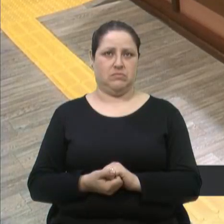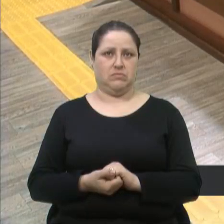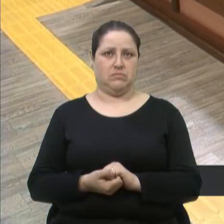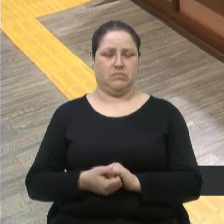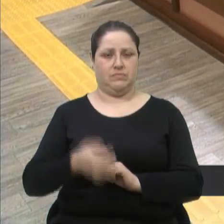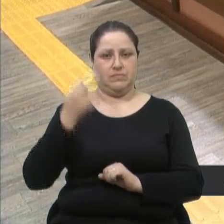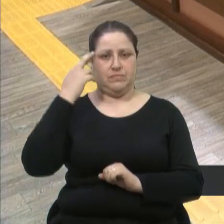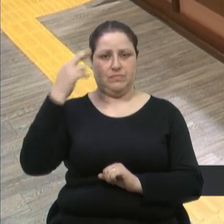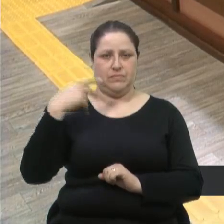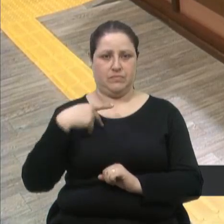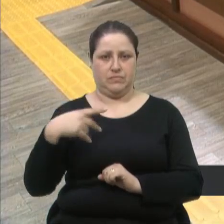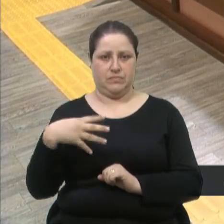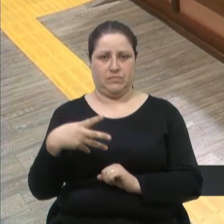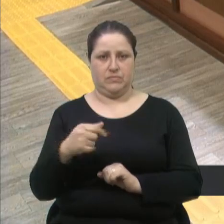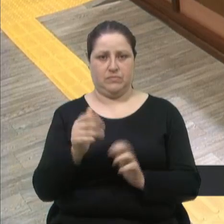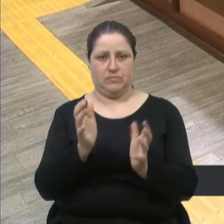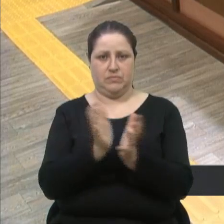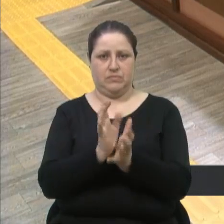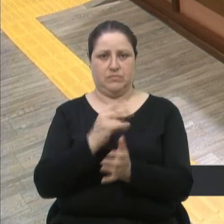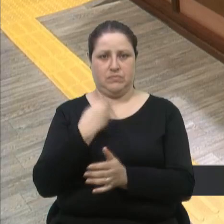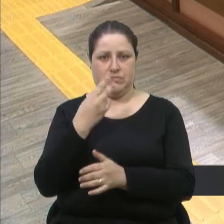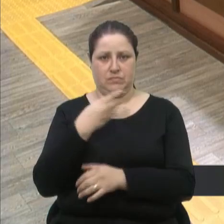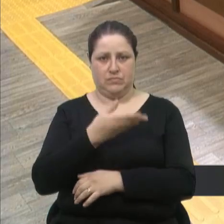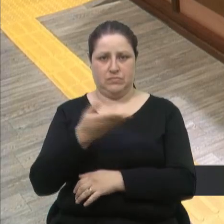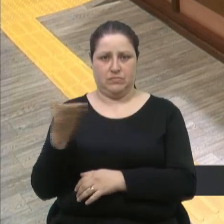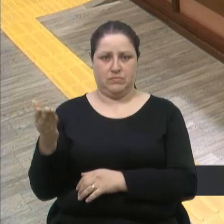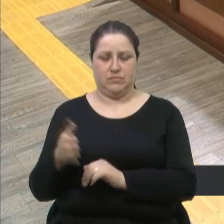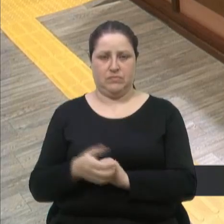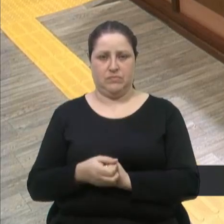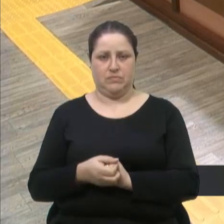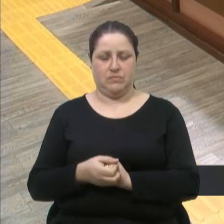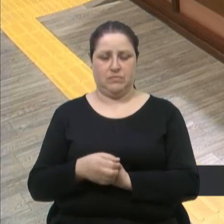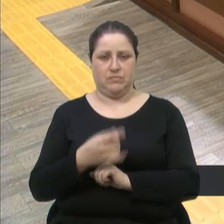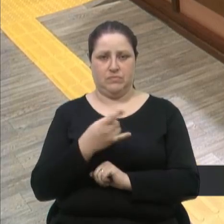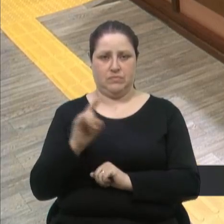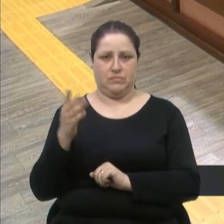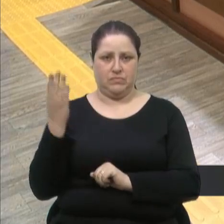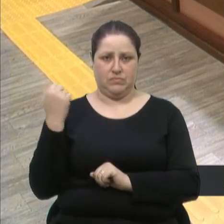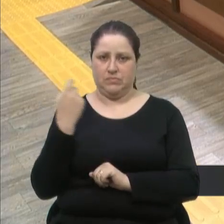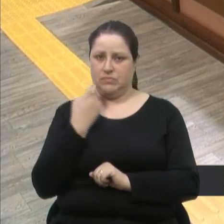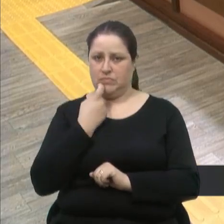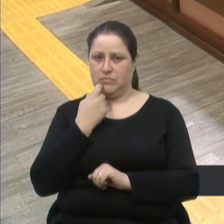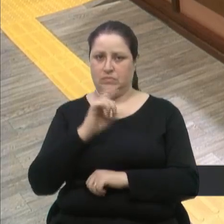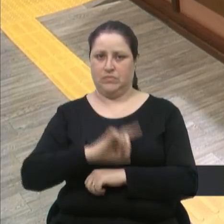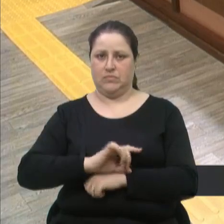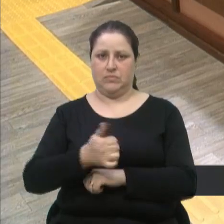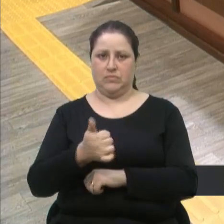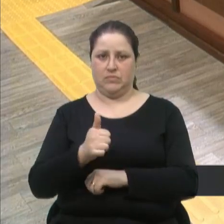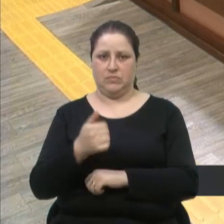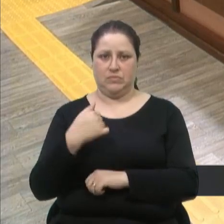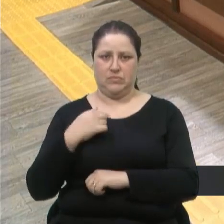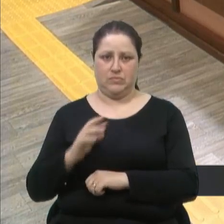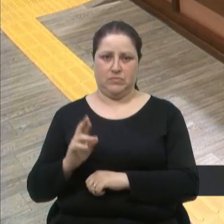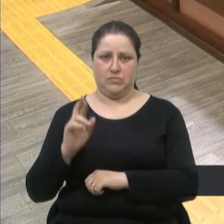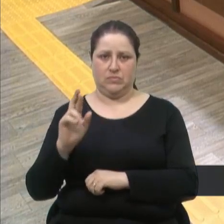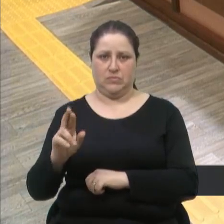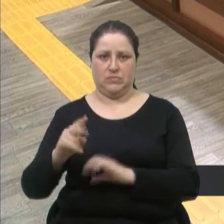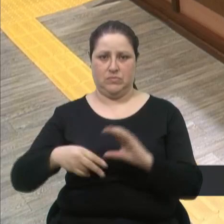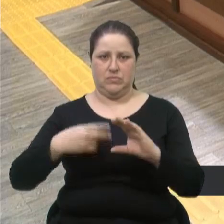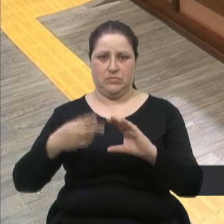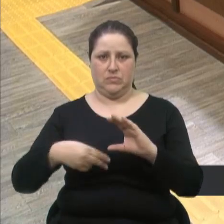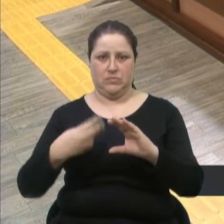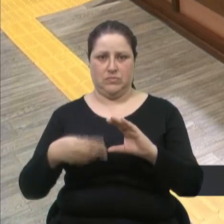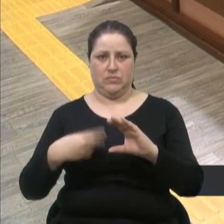Senhor presidente, caros colegas vereadores, na última sexta-feira, dia 11, representei a Câmara